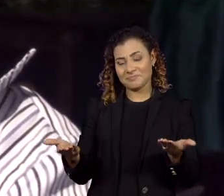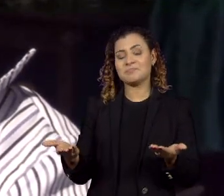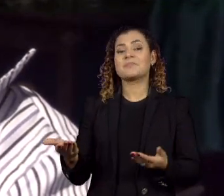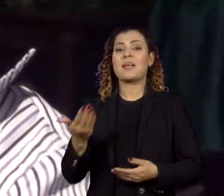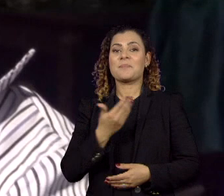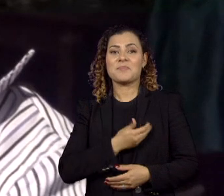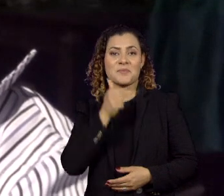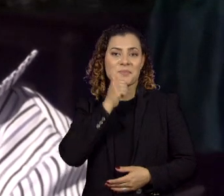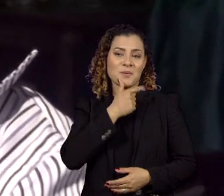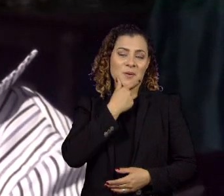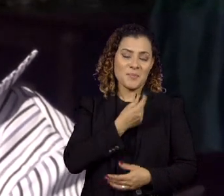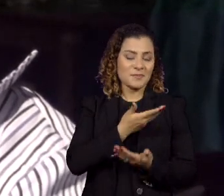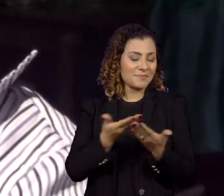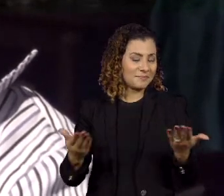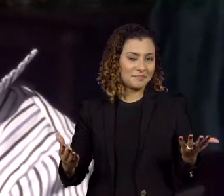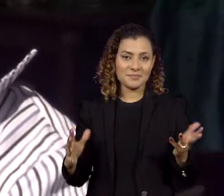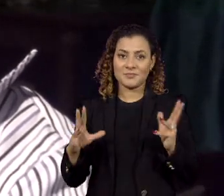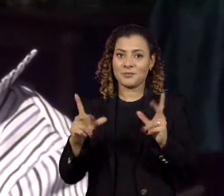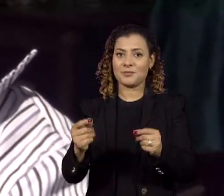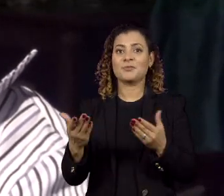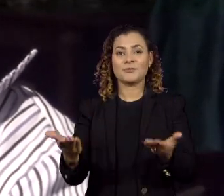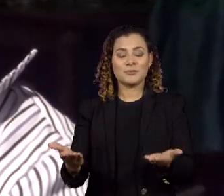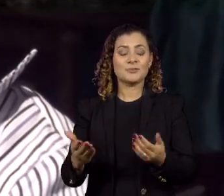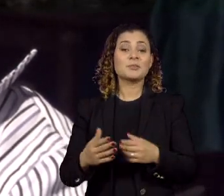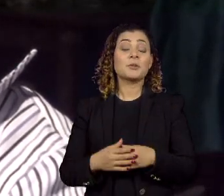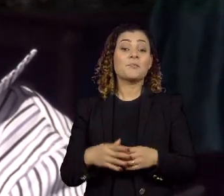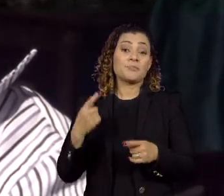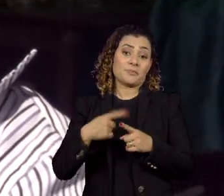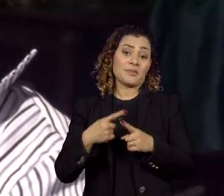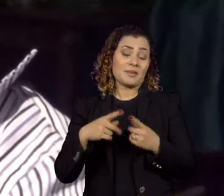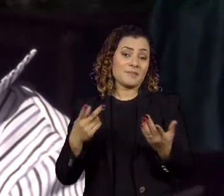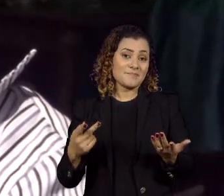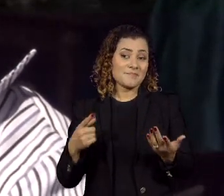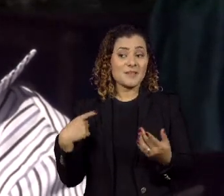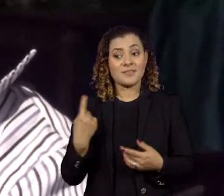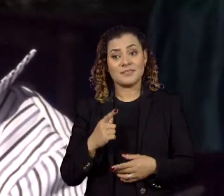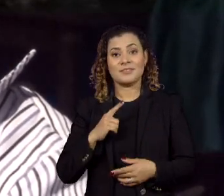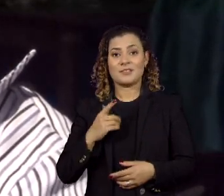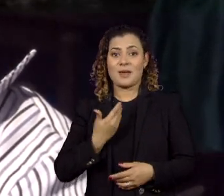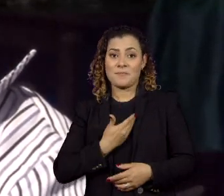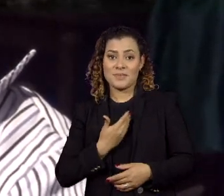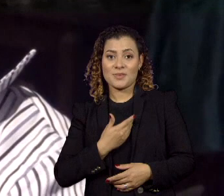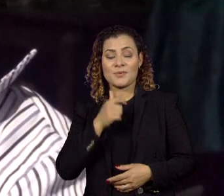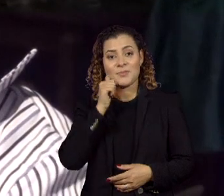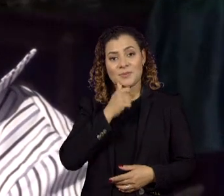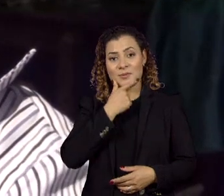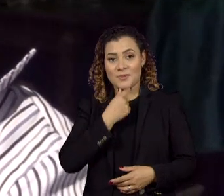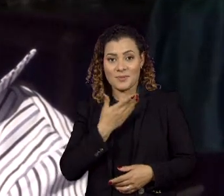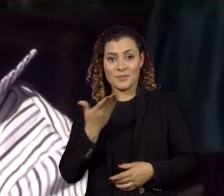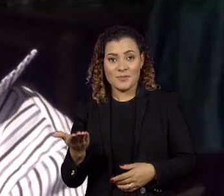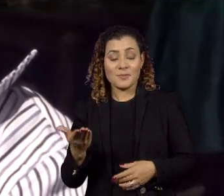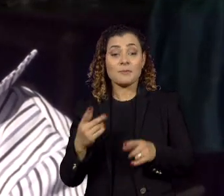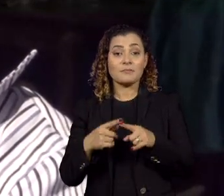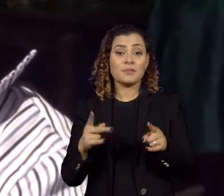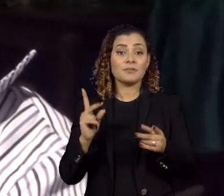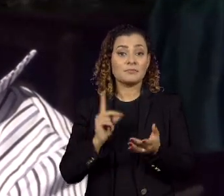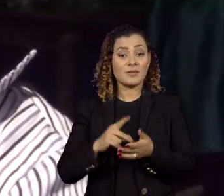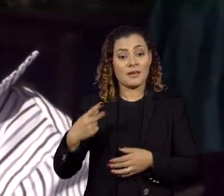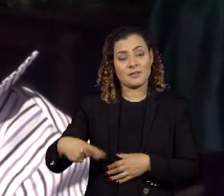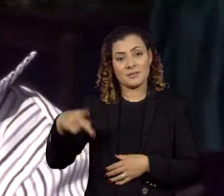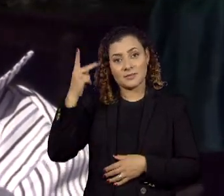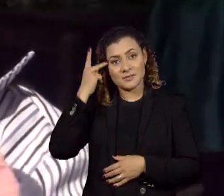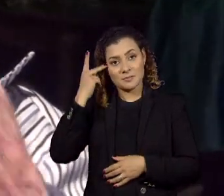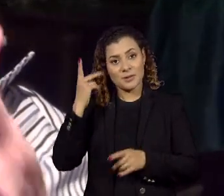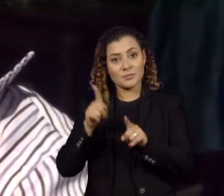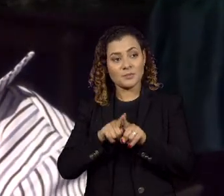e amigas, porque acho que tive mais amigas que amigos ainda, de aqui de São Paulo, que